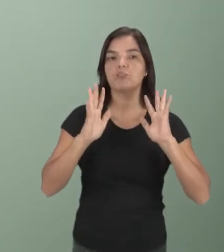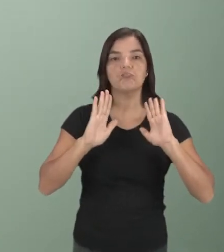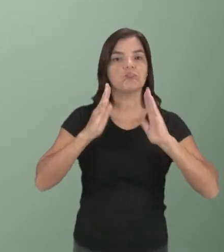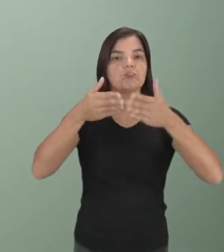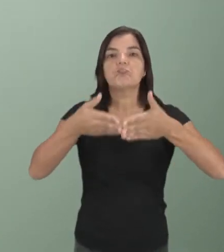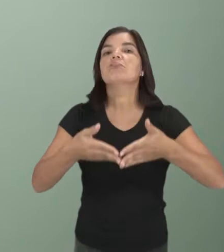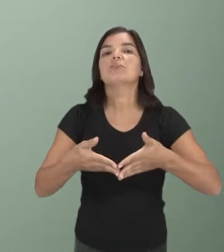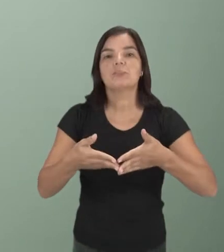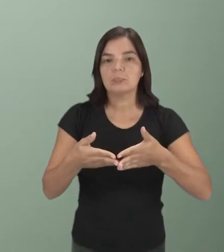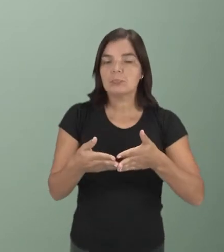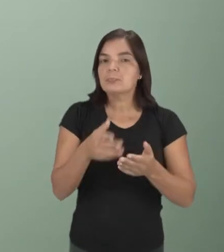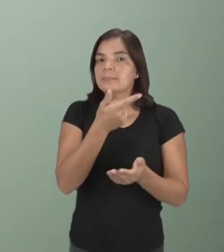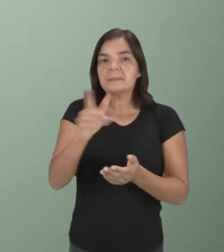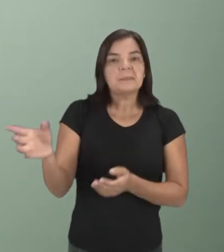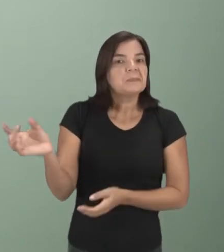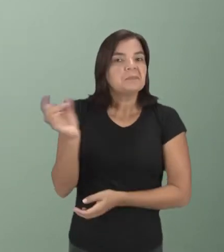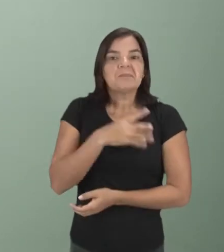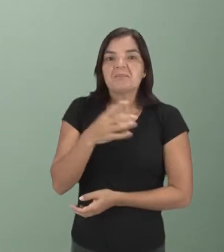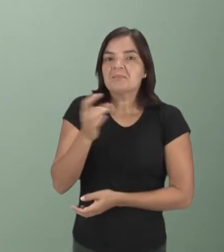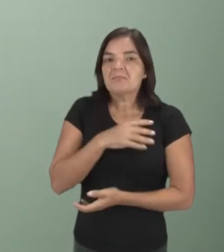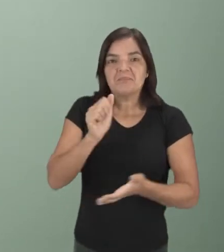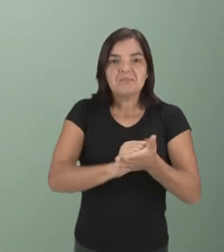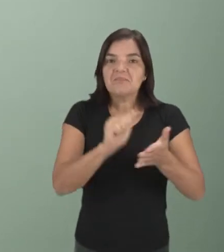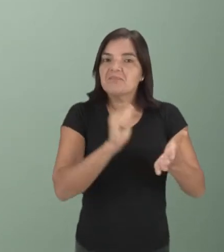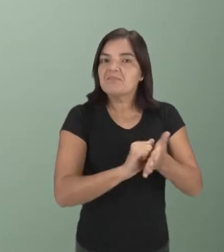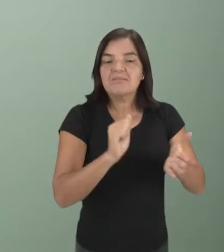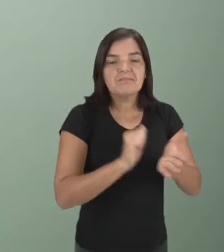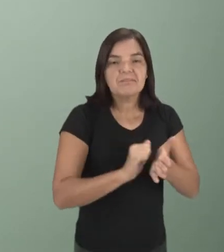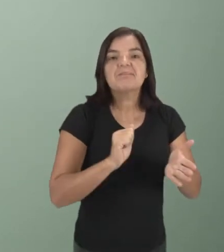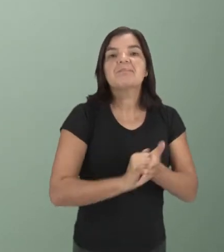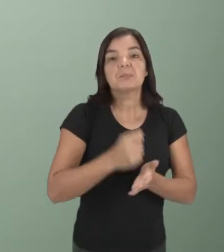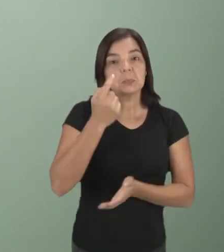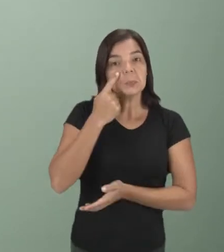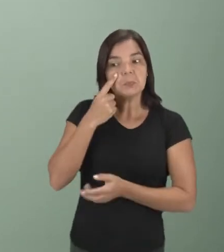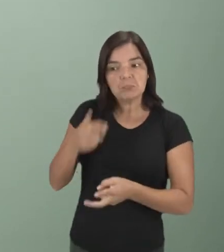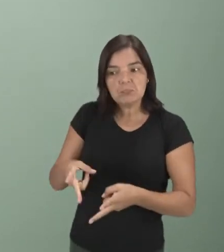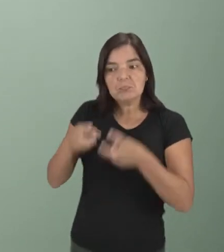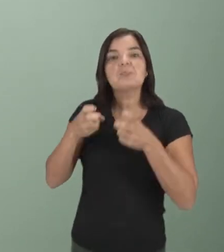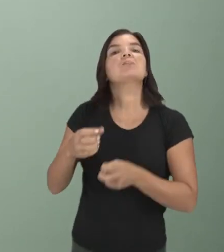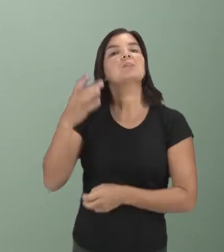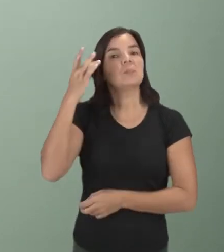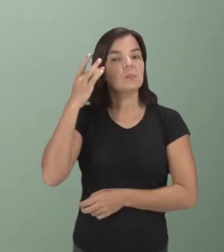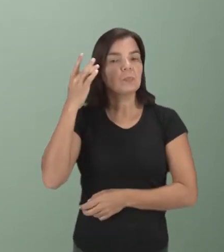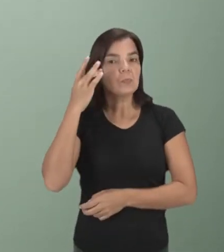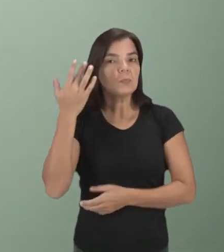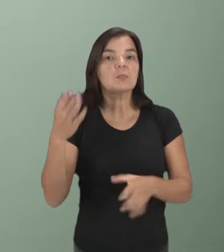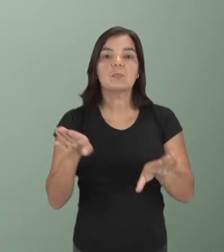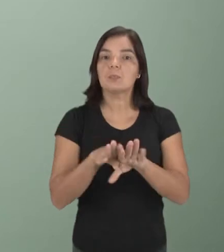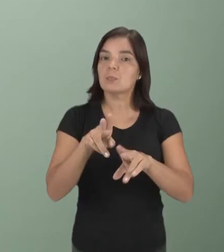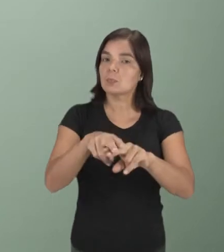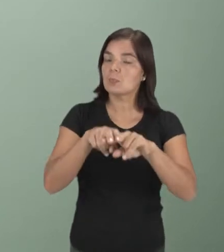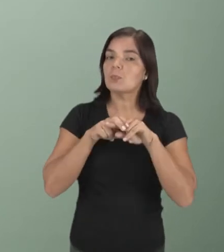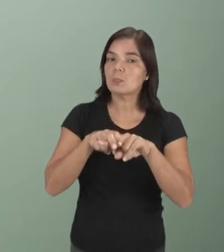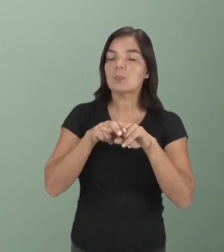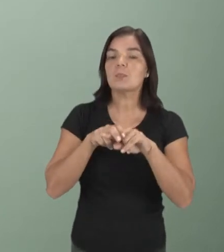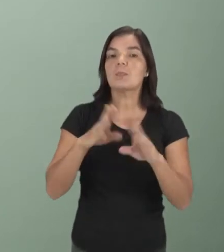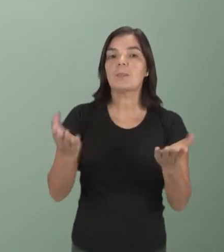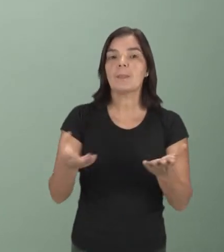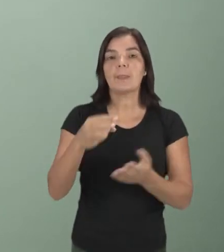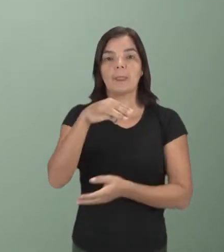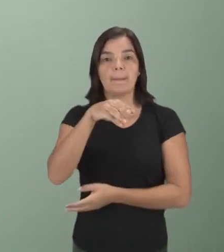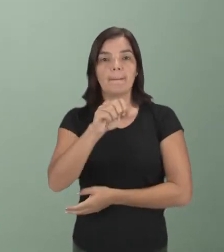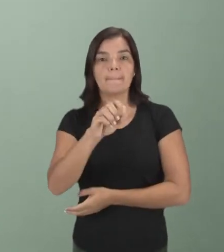assim, sem ter pena de escrever o que realmente ele via, o que ele achava, e por isso